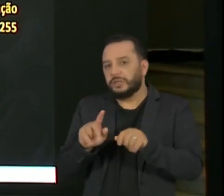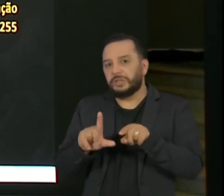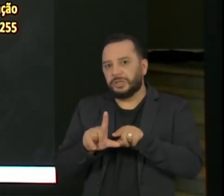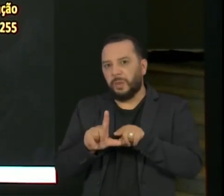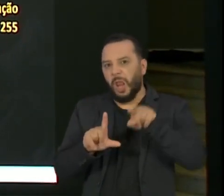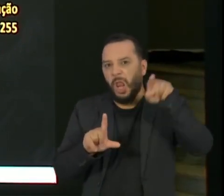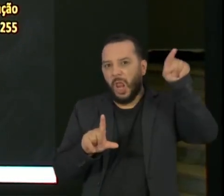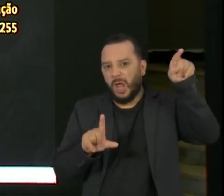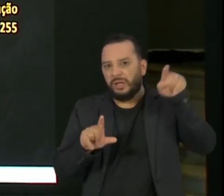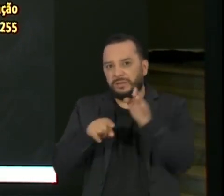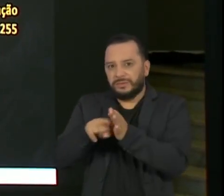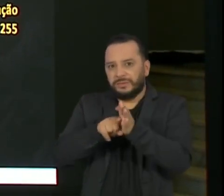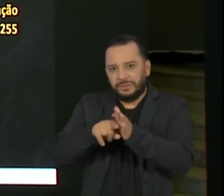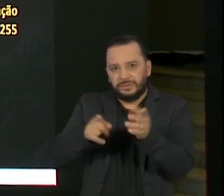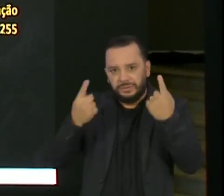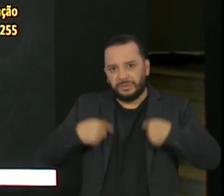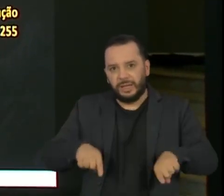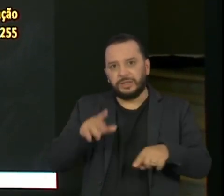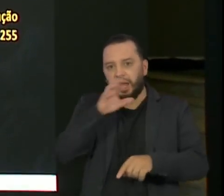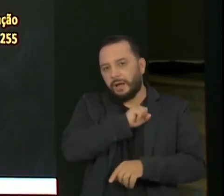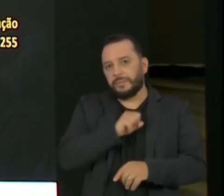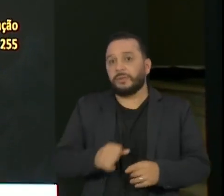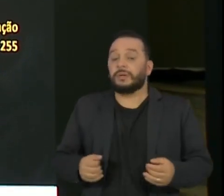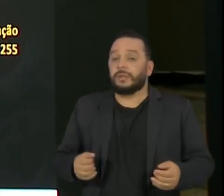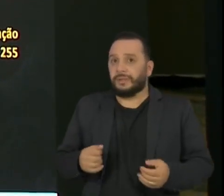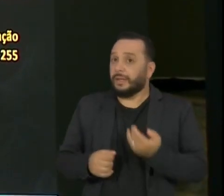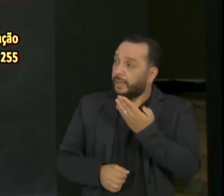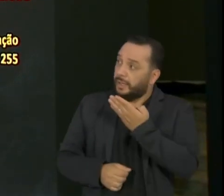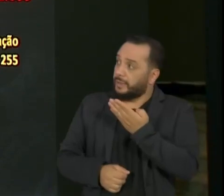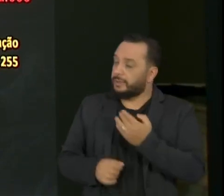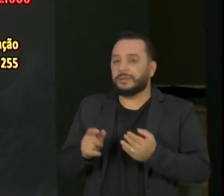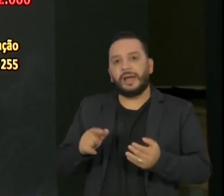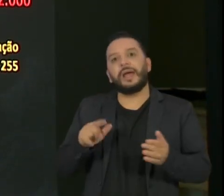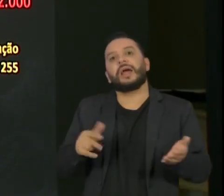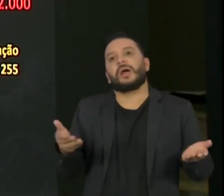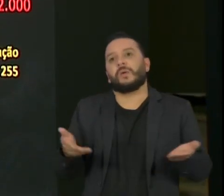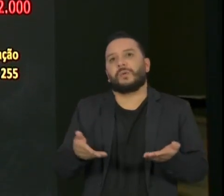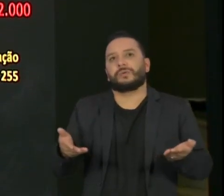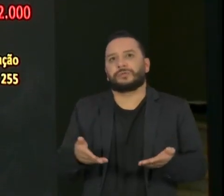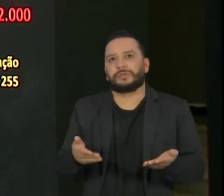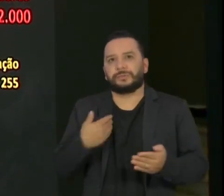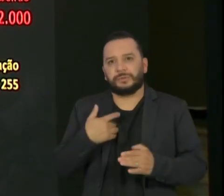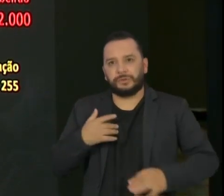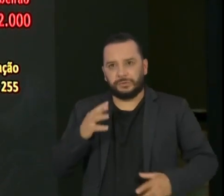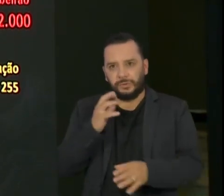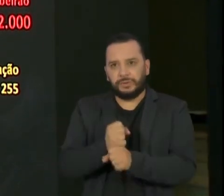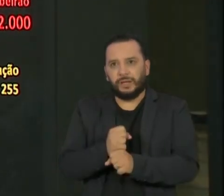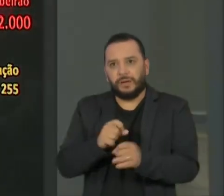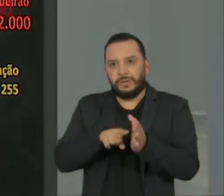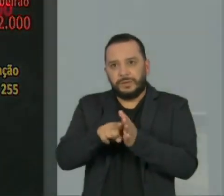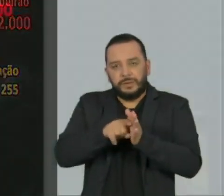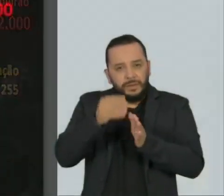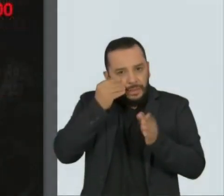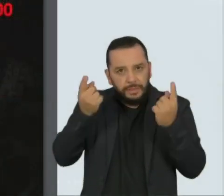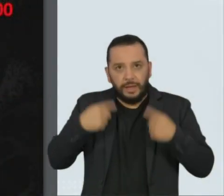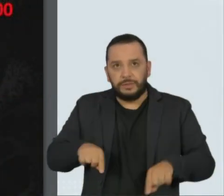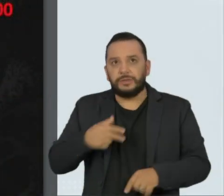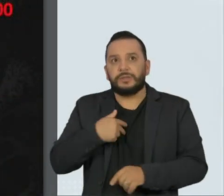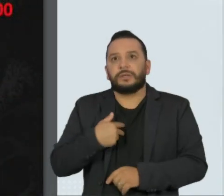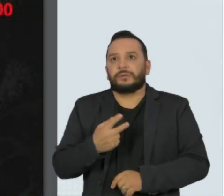Essa é a fase atual que eu mencionei, e aí o total de testes previstos, 233